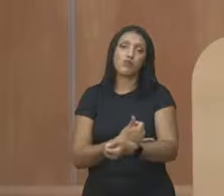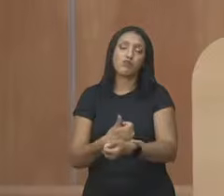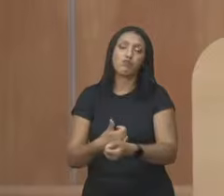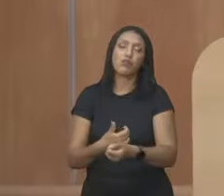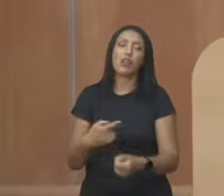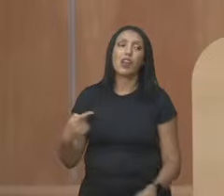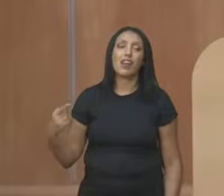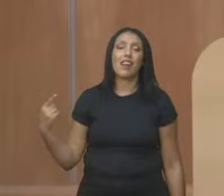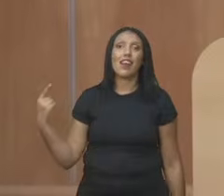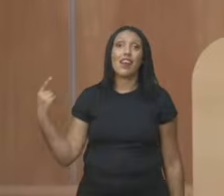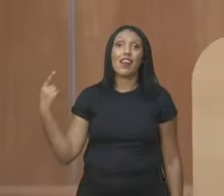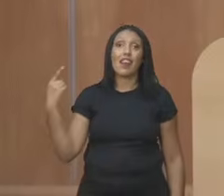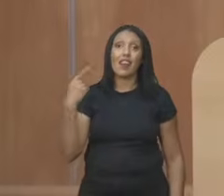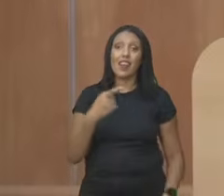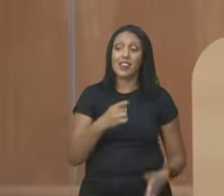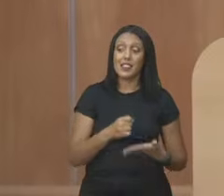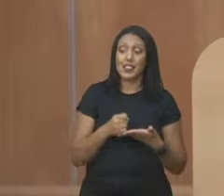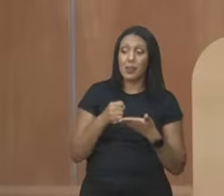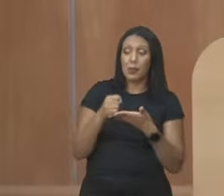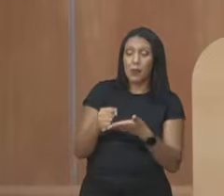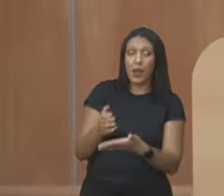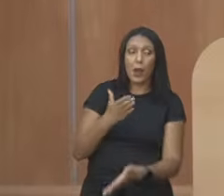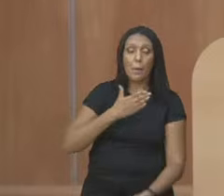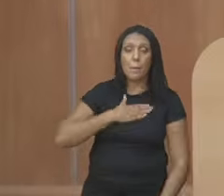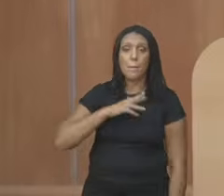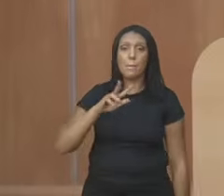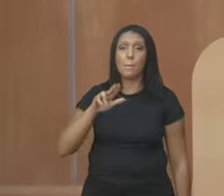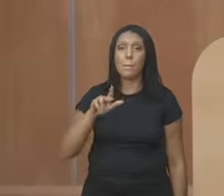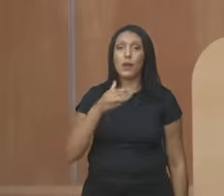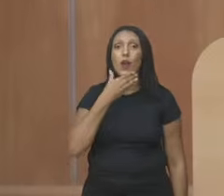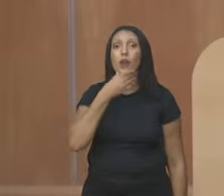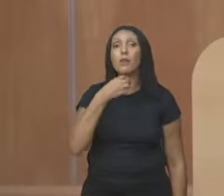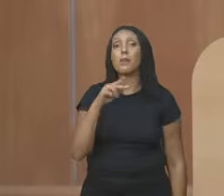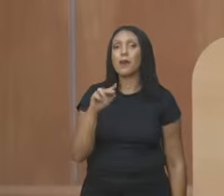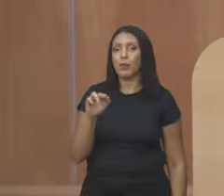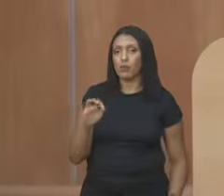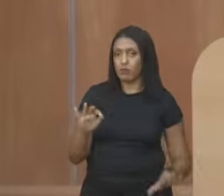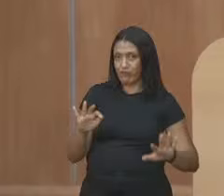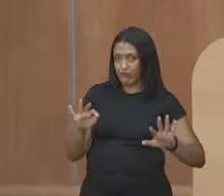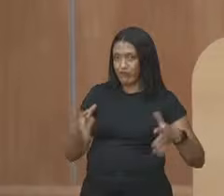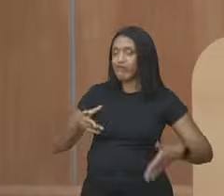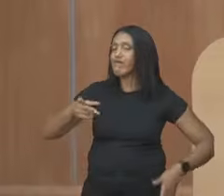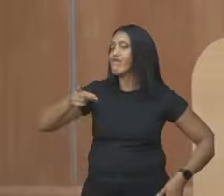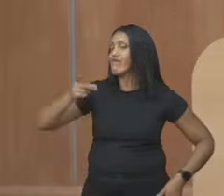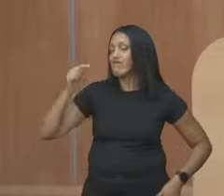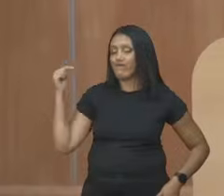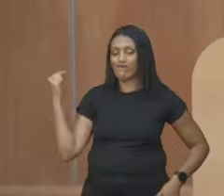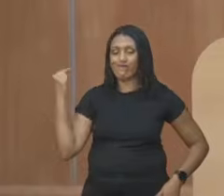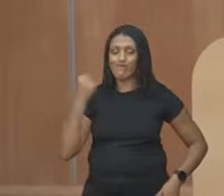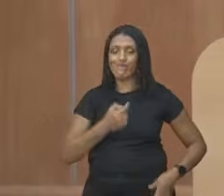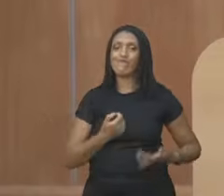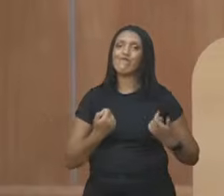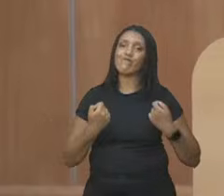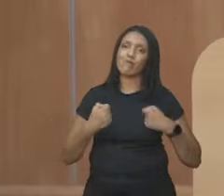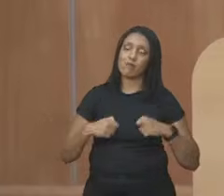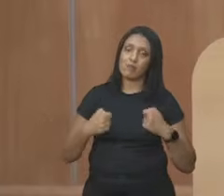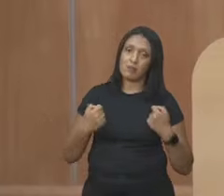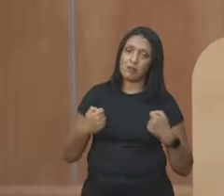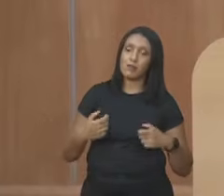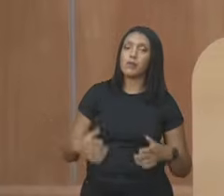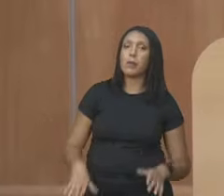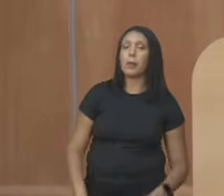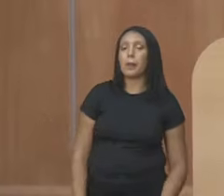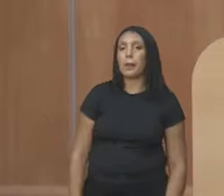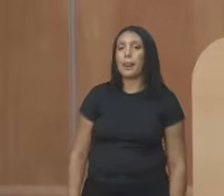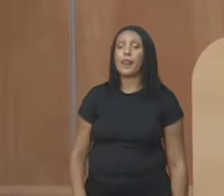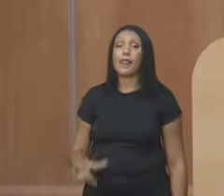vezes precisam do apoio também, essa parceria com vocês. Eles fazem as reuniões, têm o estilo dele. Essa Irmandade já está há mais de 50